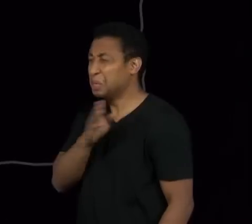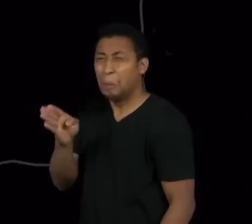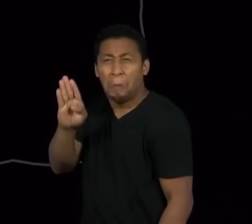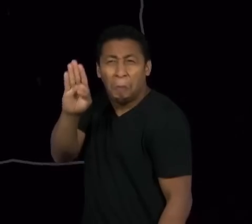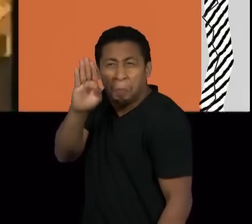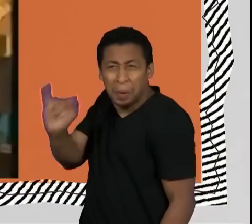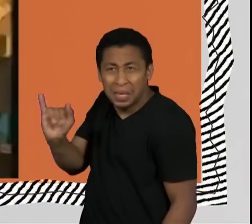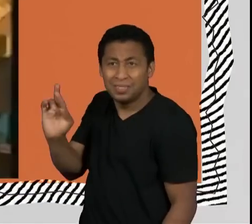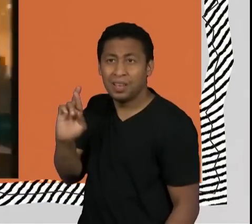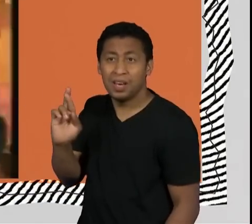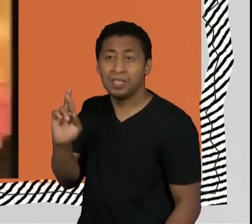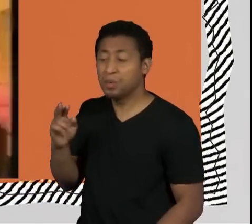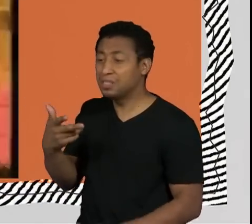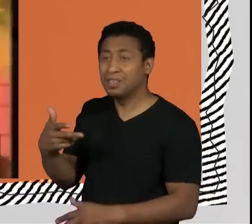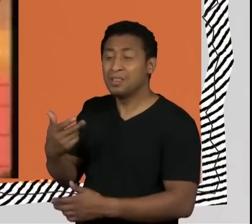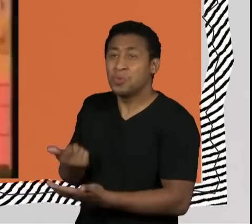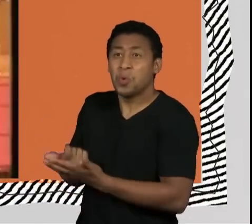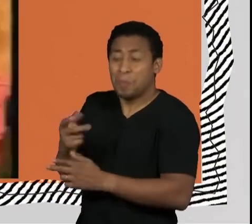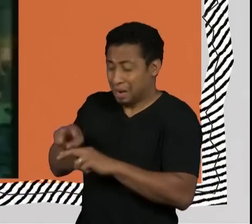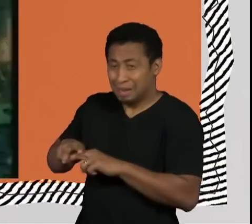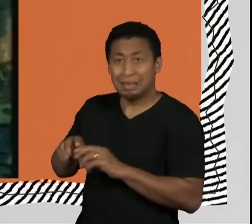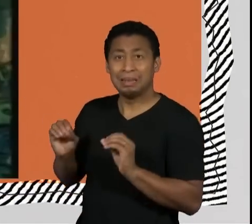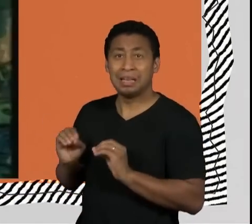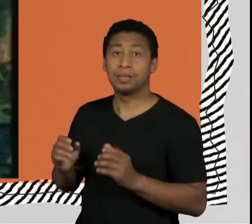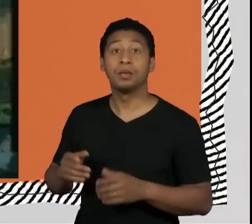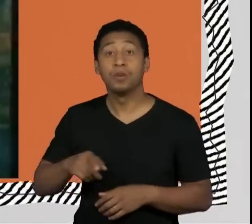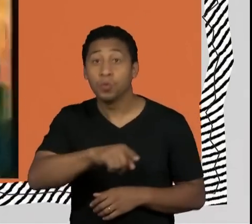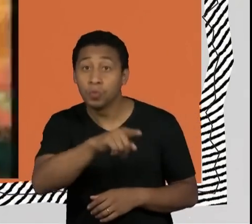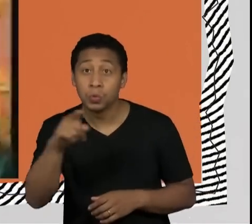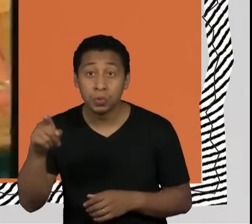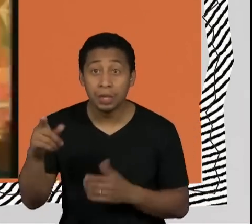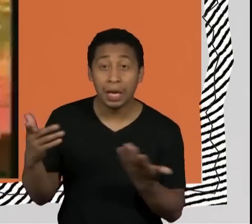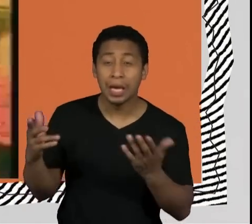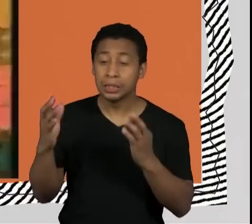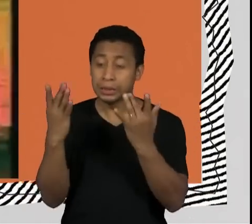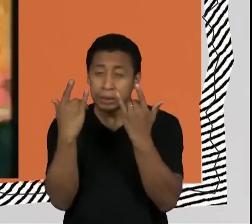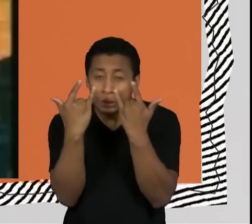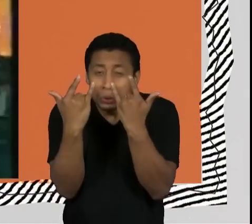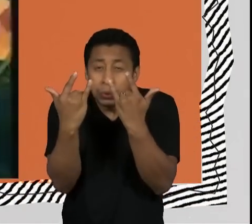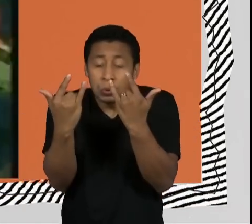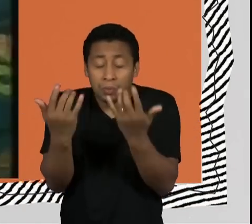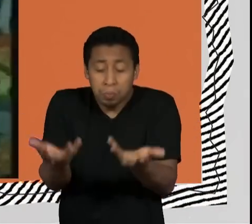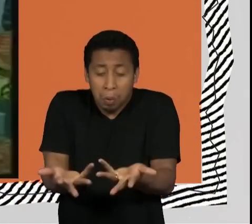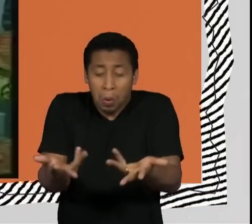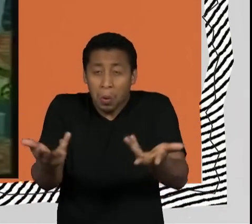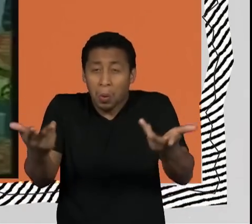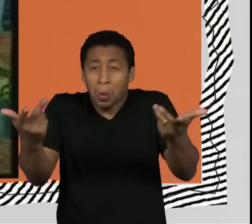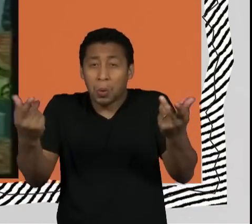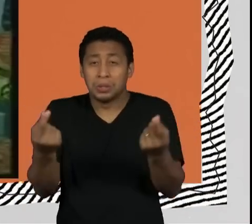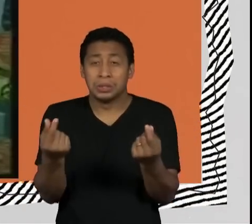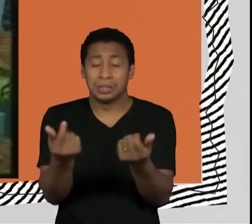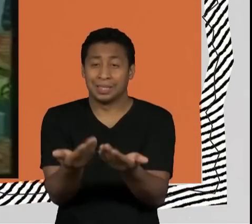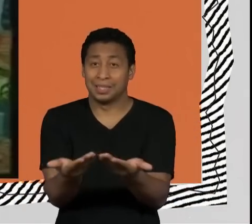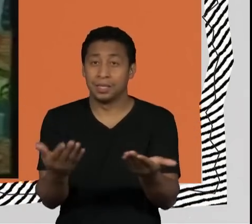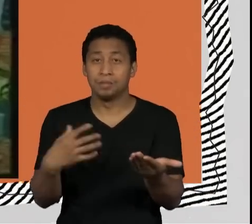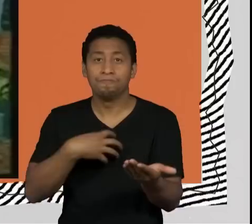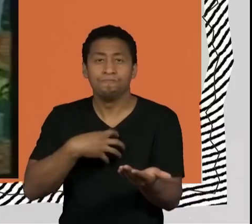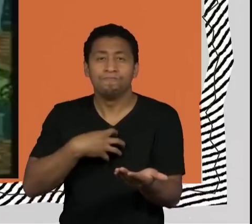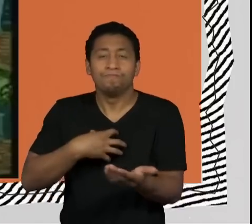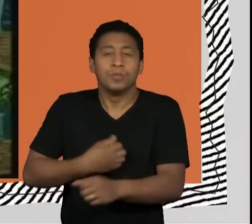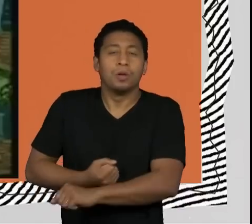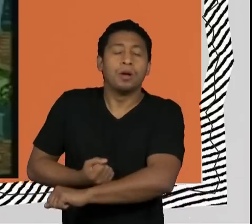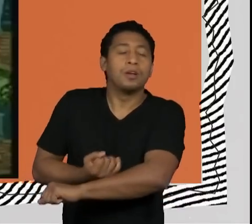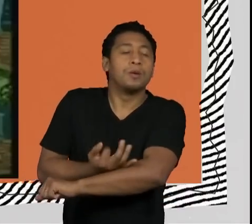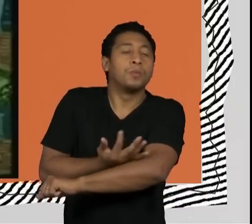cadeira. Como vocês farfalham, cintilam e tilintam. Oh, a emoção